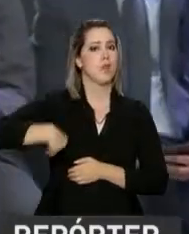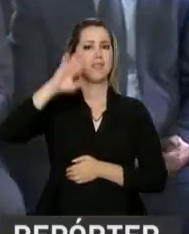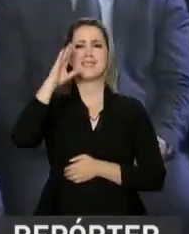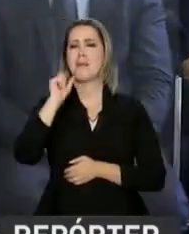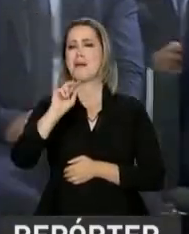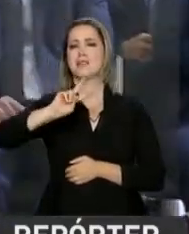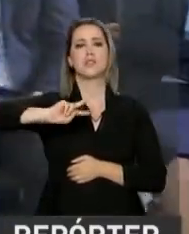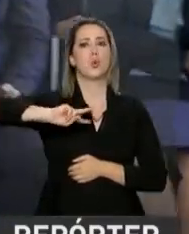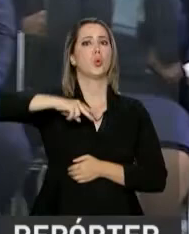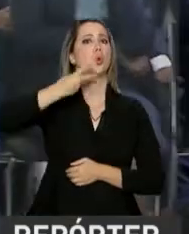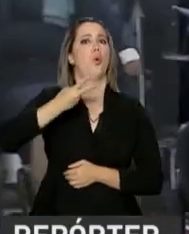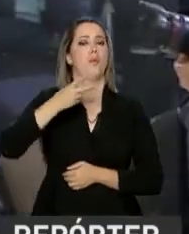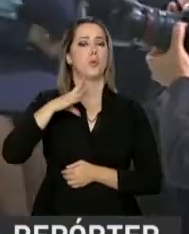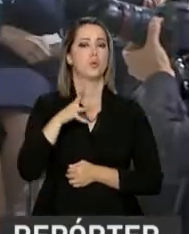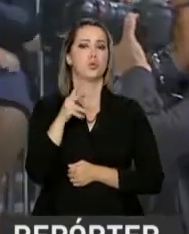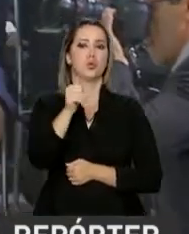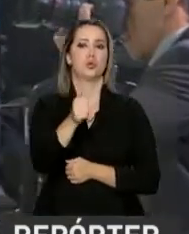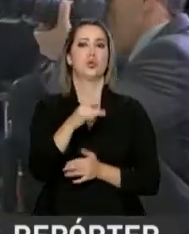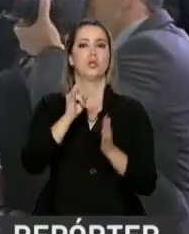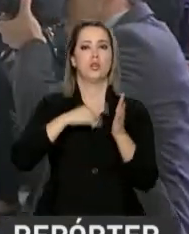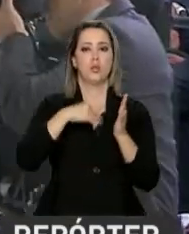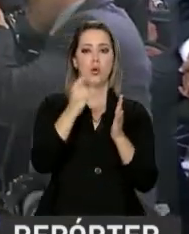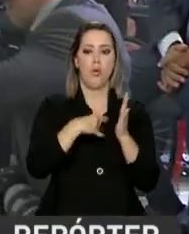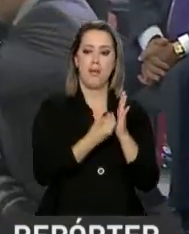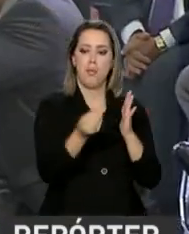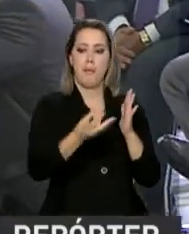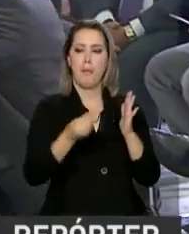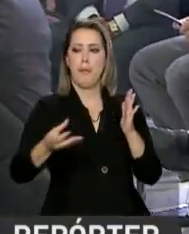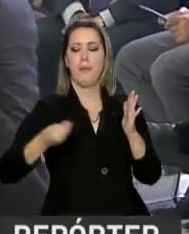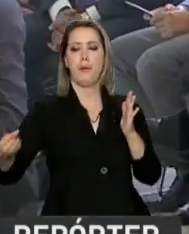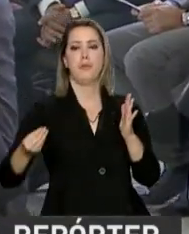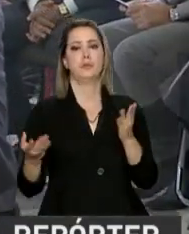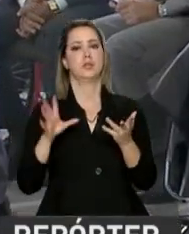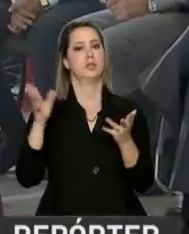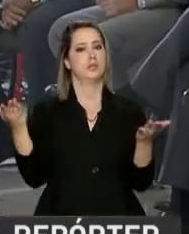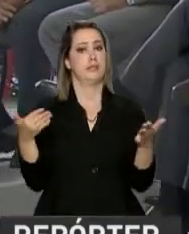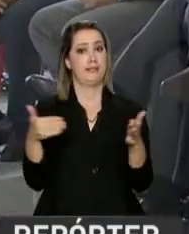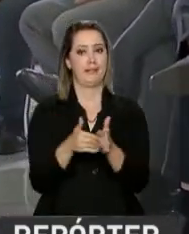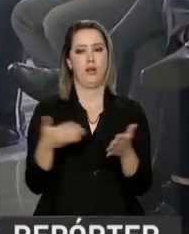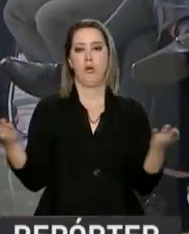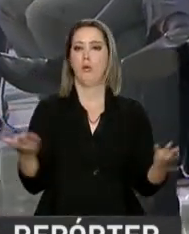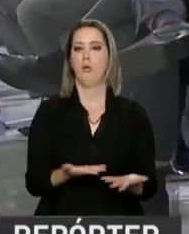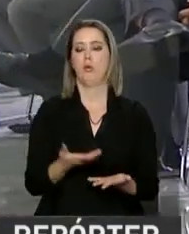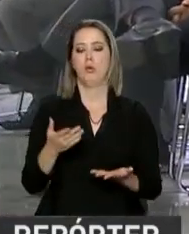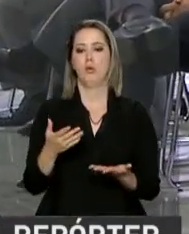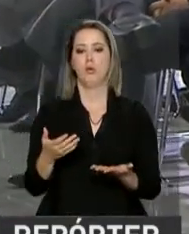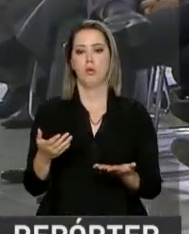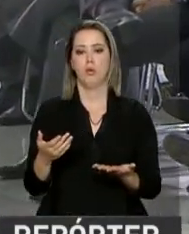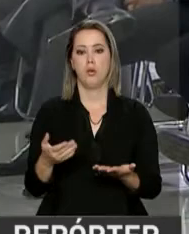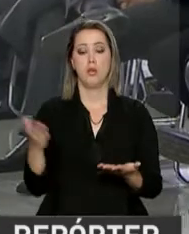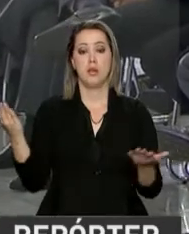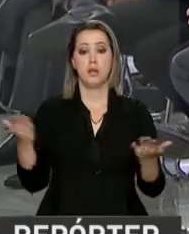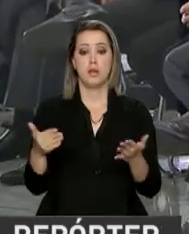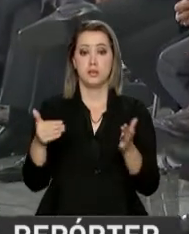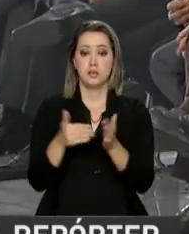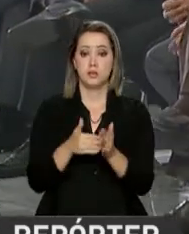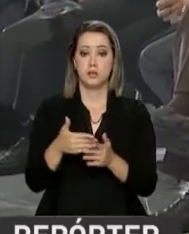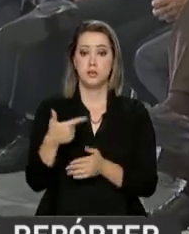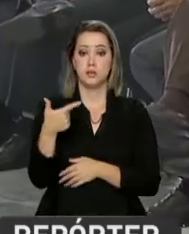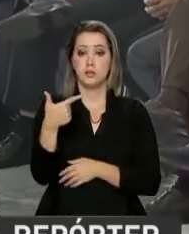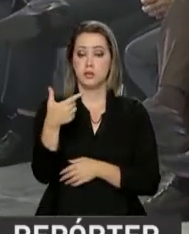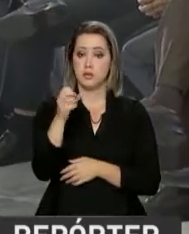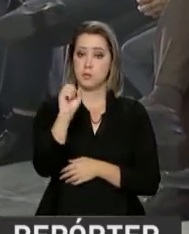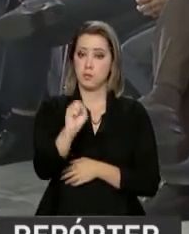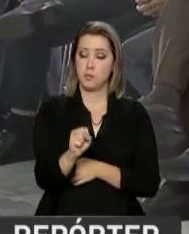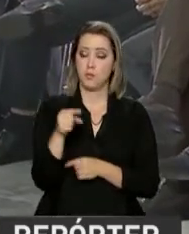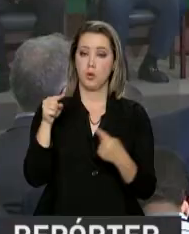do que o dobro de toda a titulação conferida na reforma agrária até hoje até o final de 2018